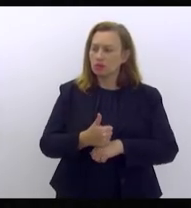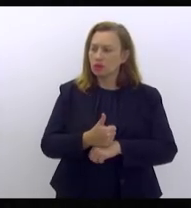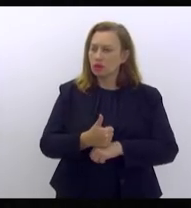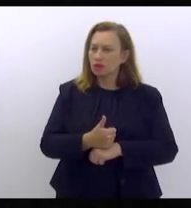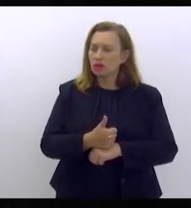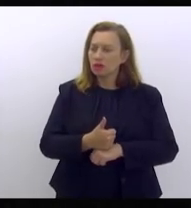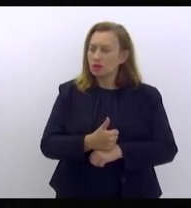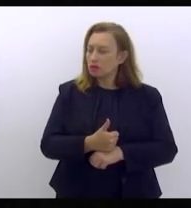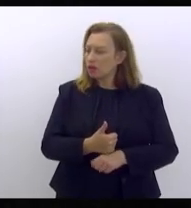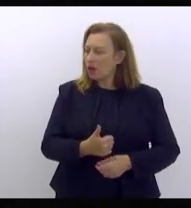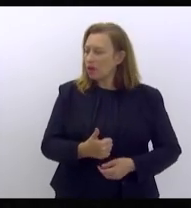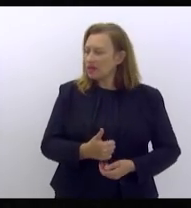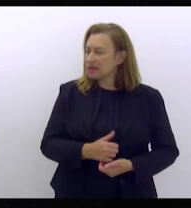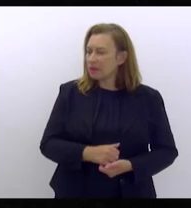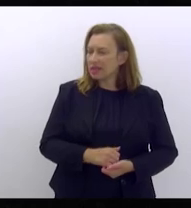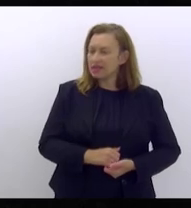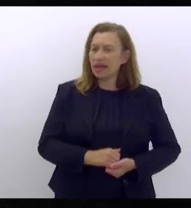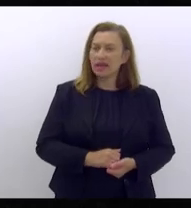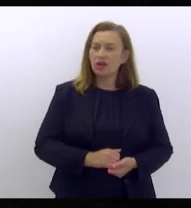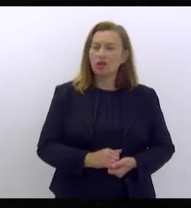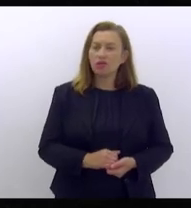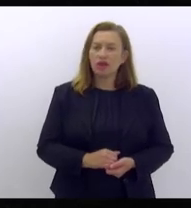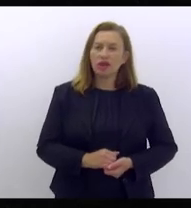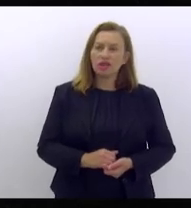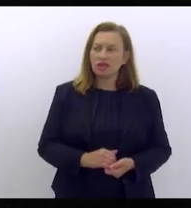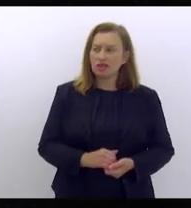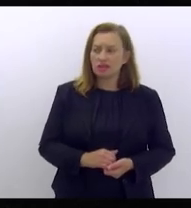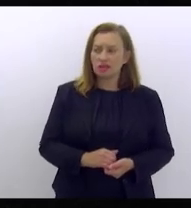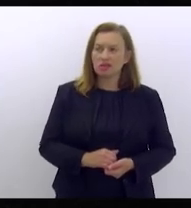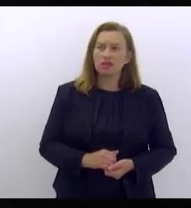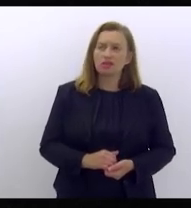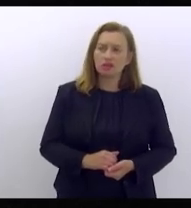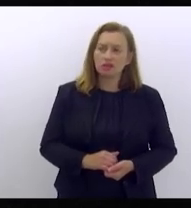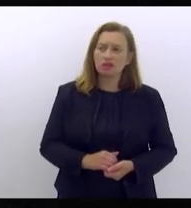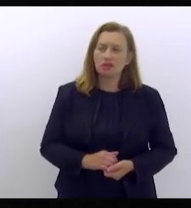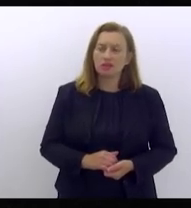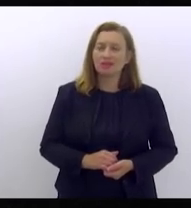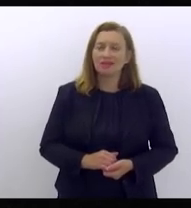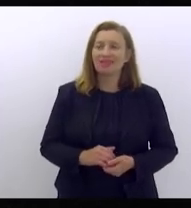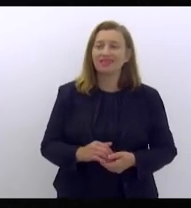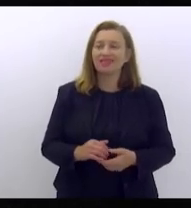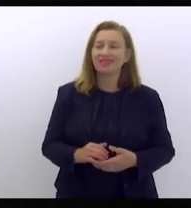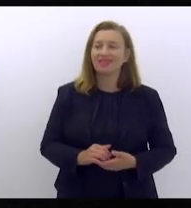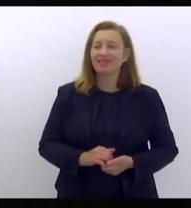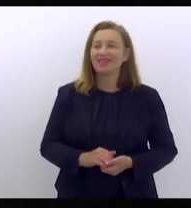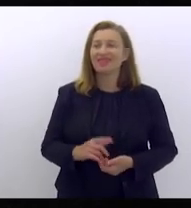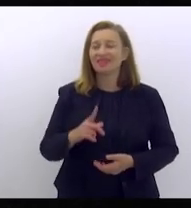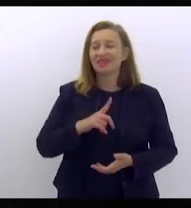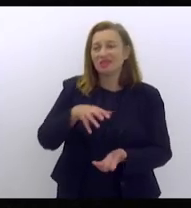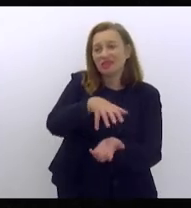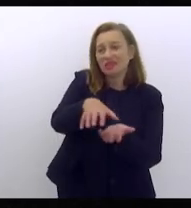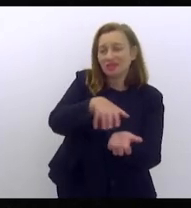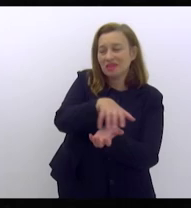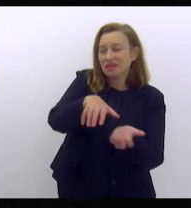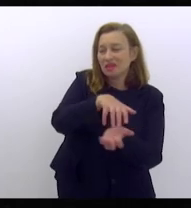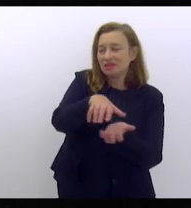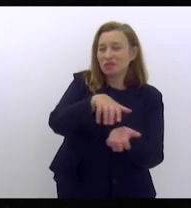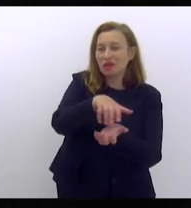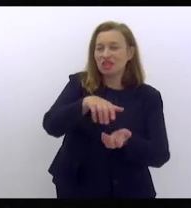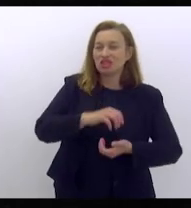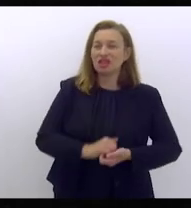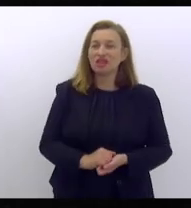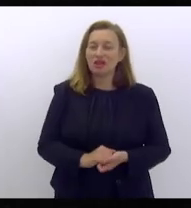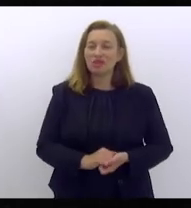fazendo a complementação pedagógica que foi parte do processo de finalização da própria greve, da própria mobilização, e